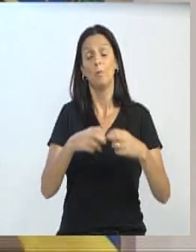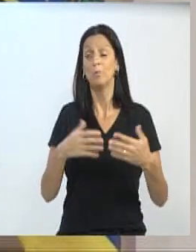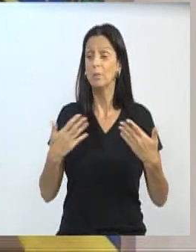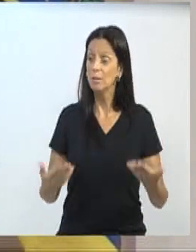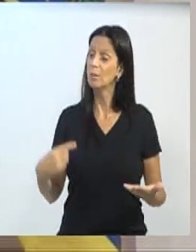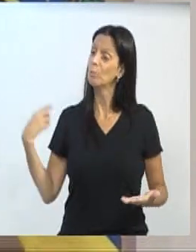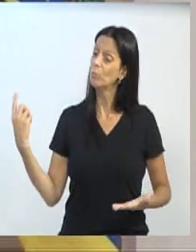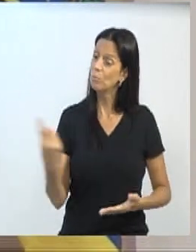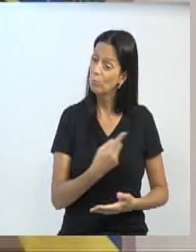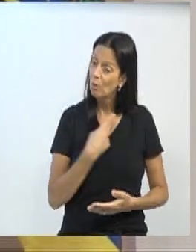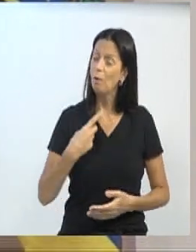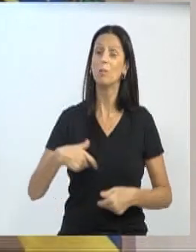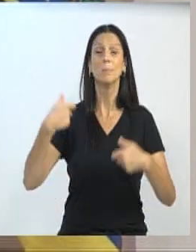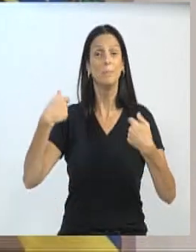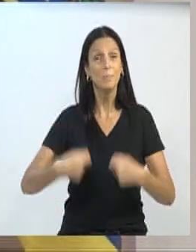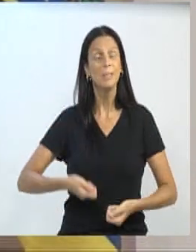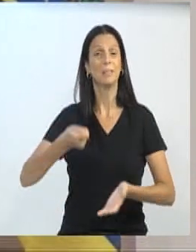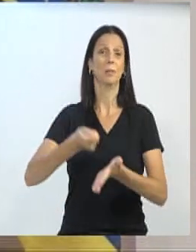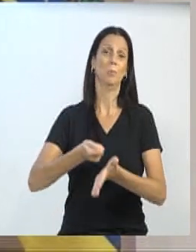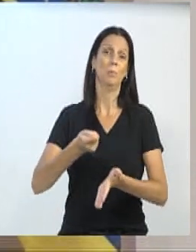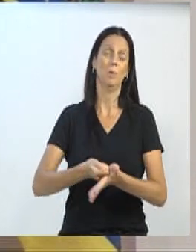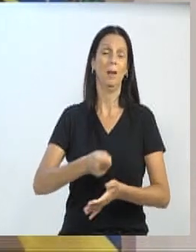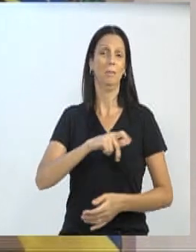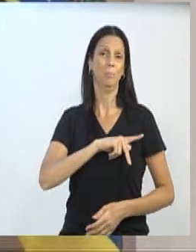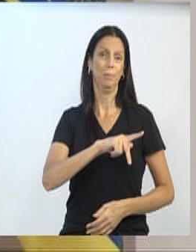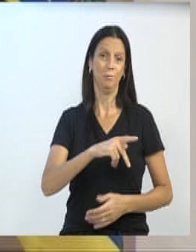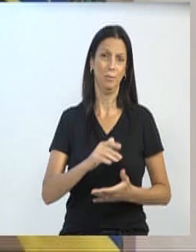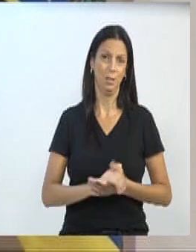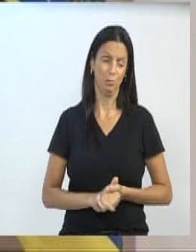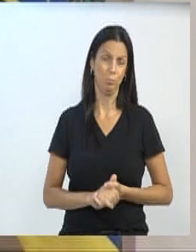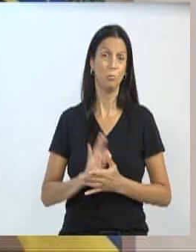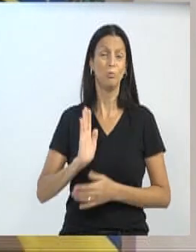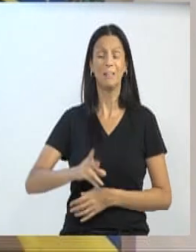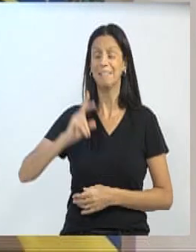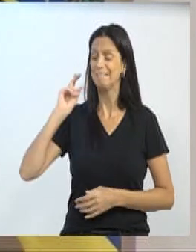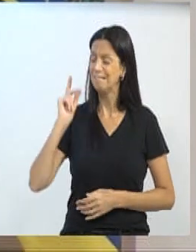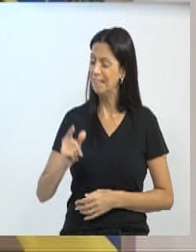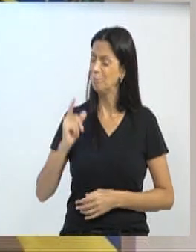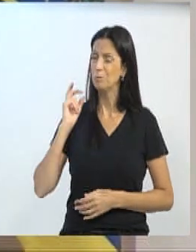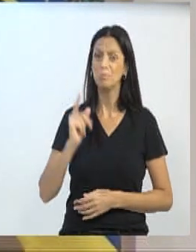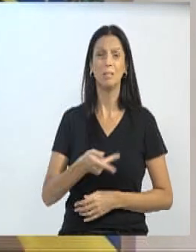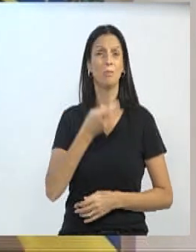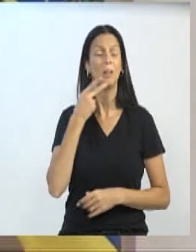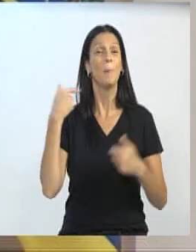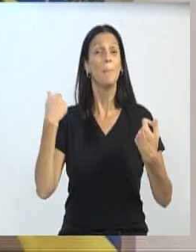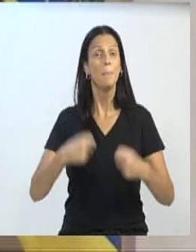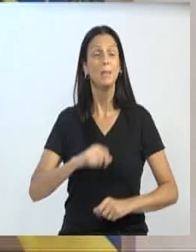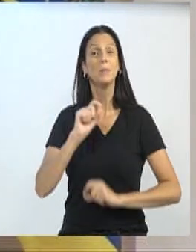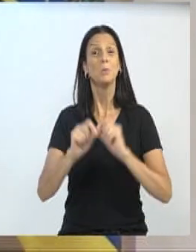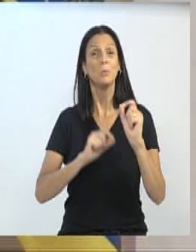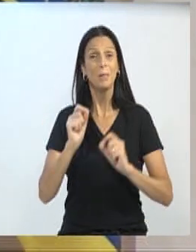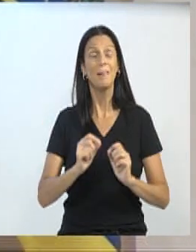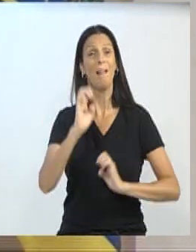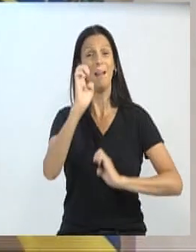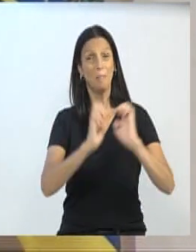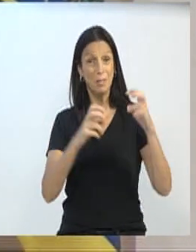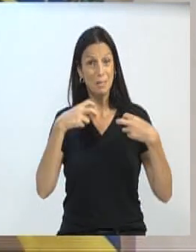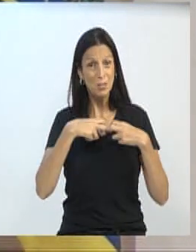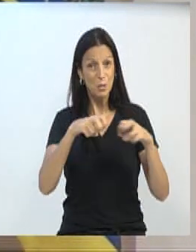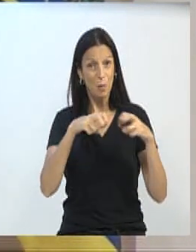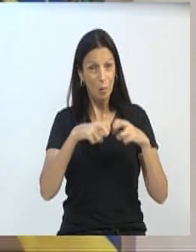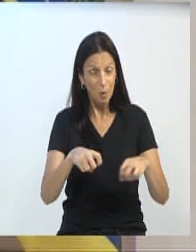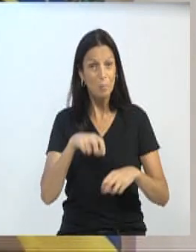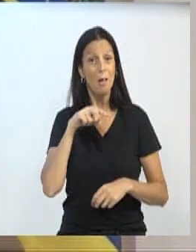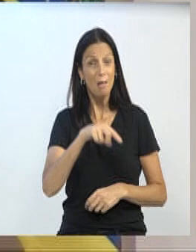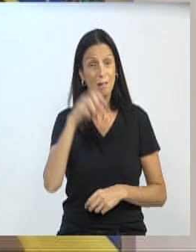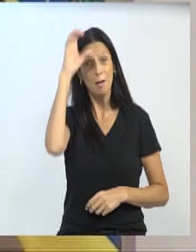Legislativa tem obrigação de cobrar do Prefeito é eu a tempo eu venho falando aqui nós temos que colocar essa empresa no seu devido lugar descumpriu o